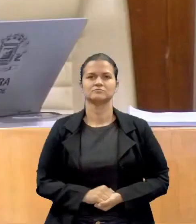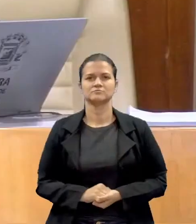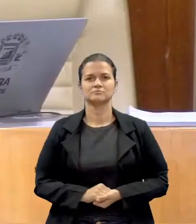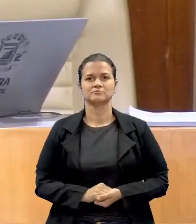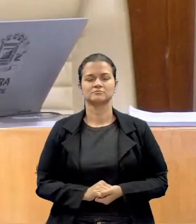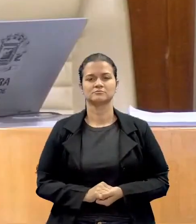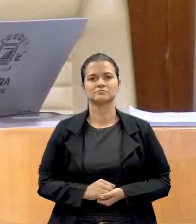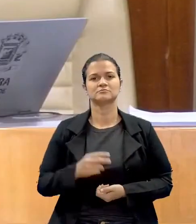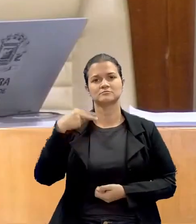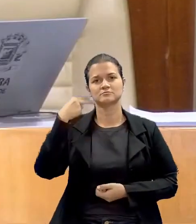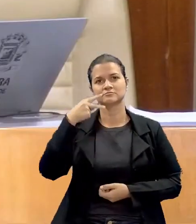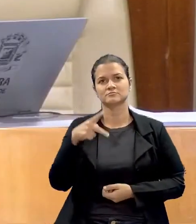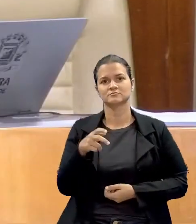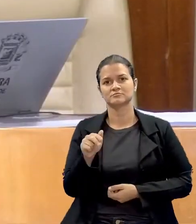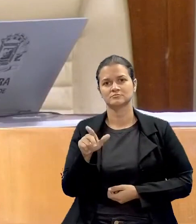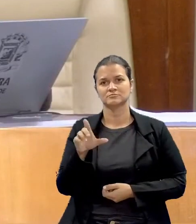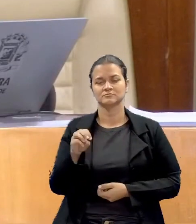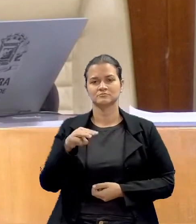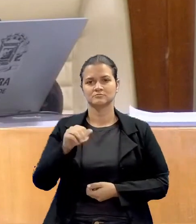Vereador Paulo Magalhães,